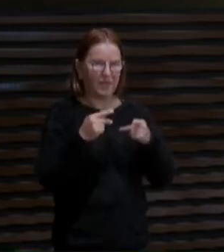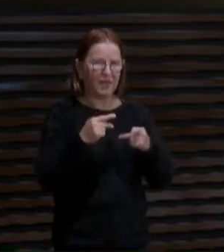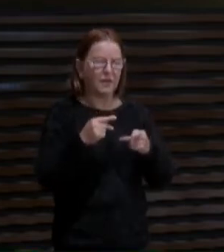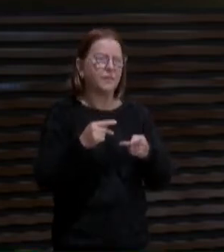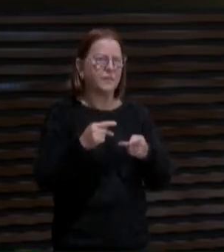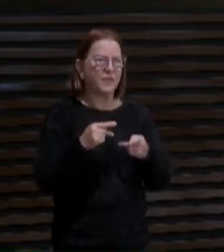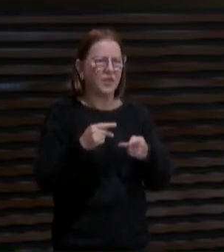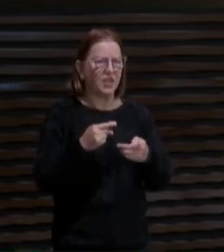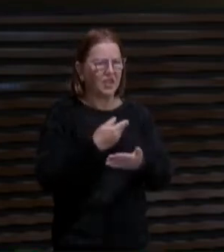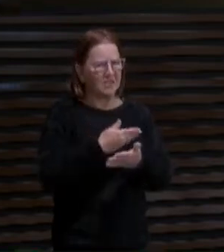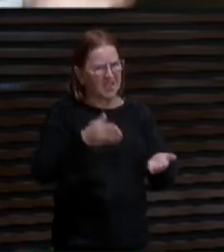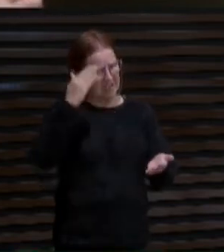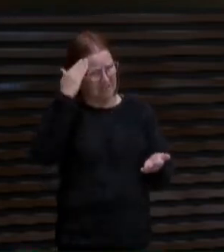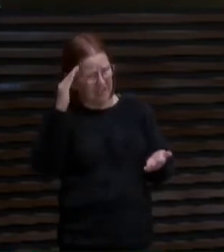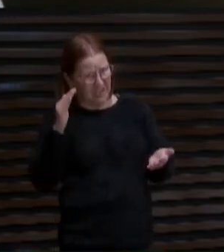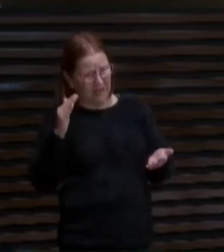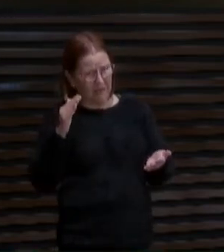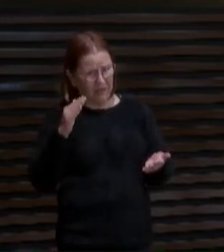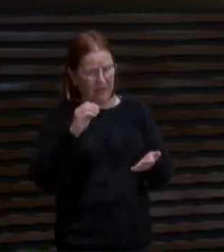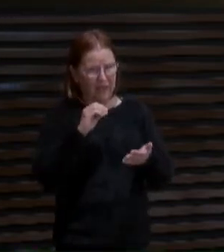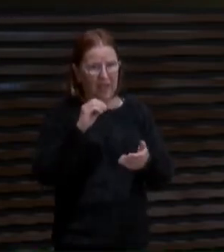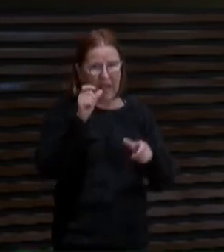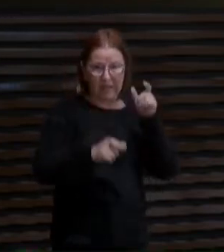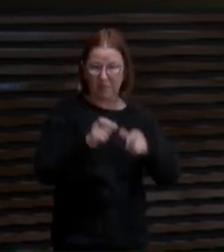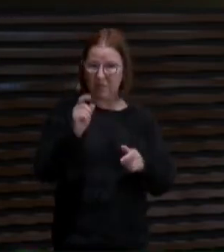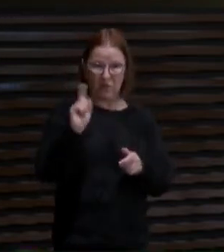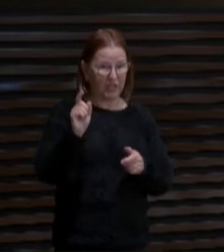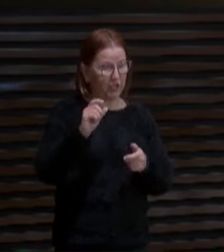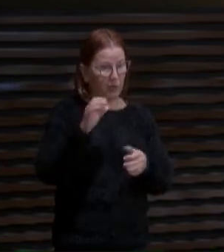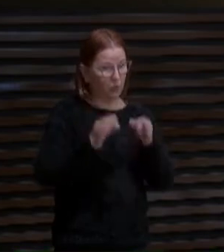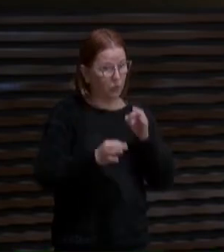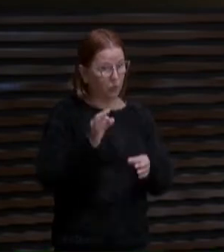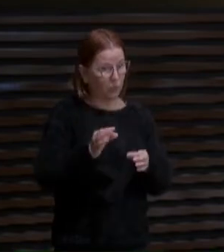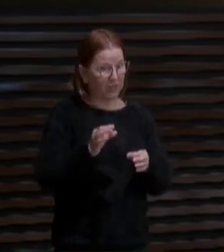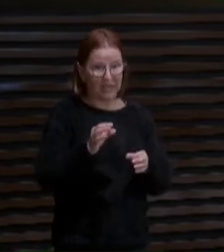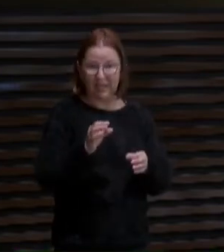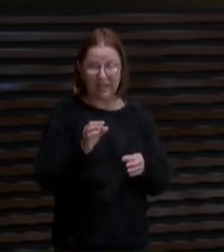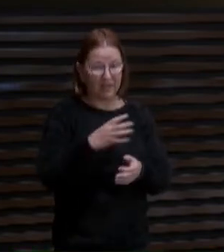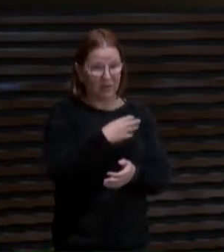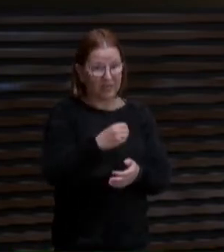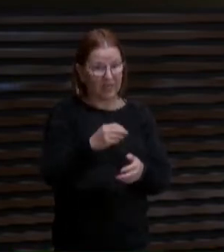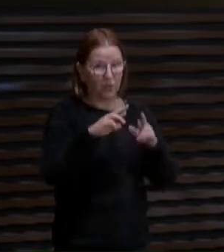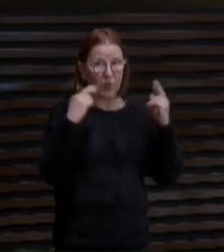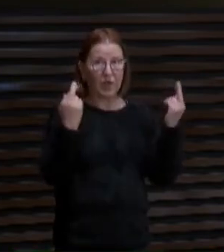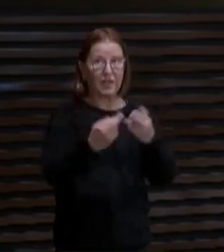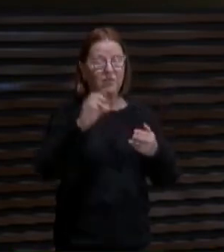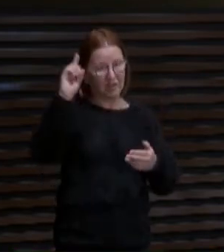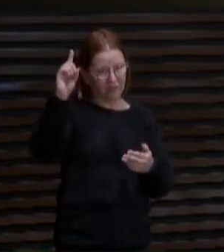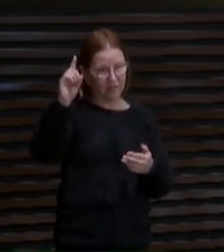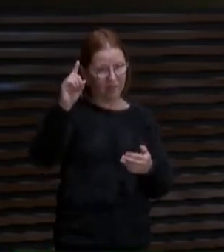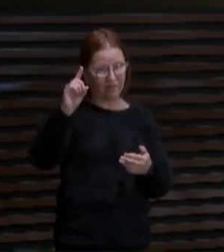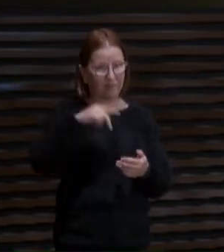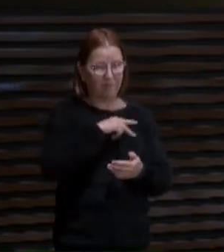injustos Não herdarão o reino de Deus aí ele coloca uma pequena lista desses injustos ele